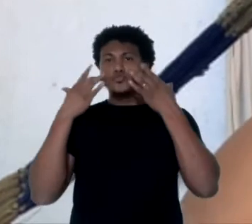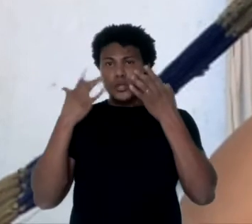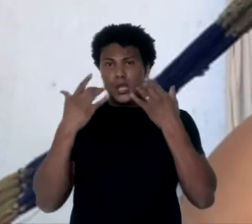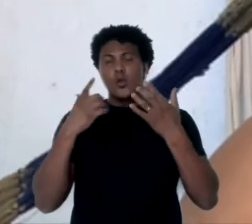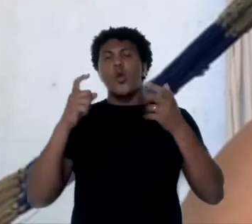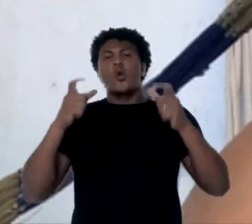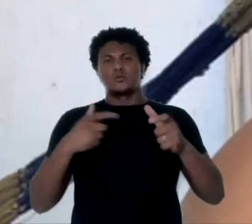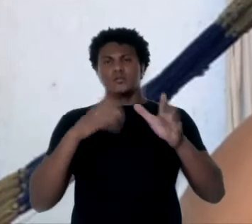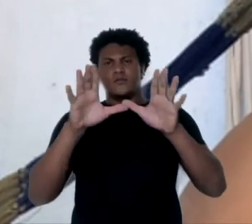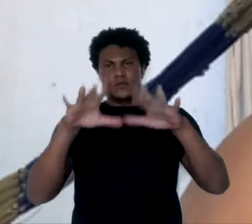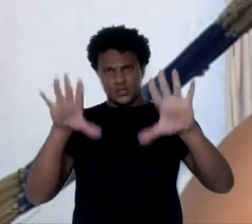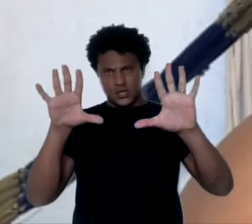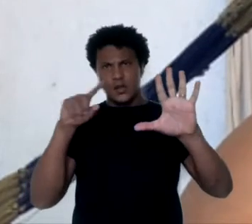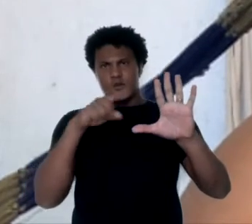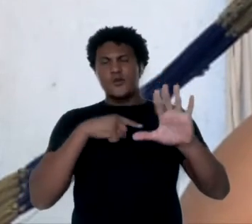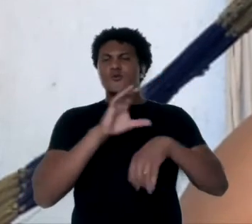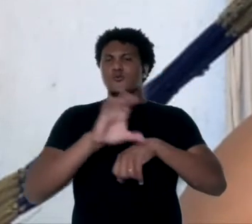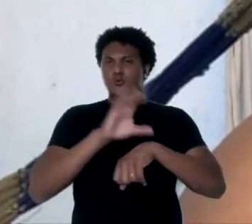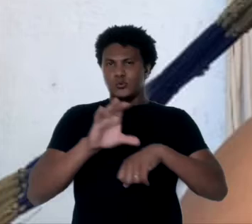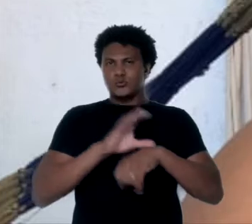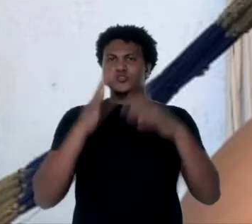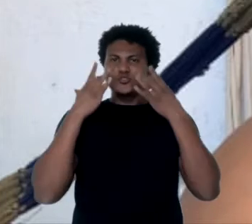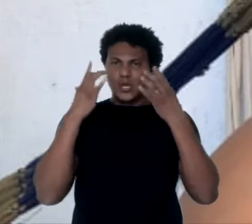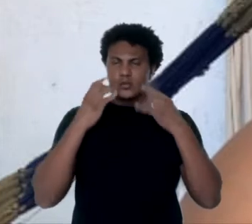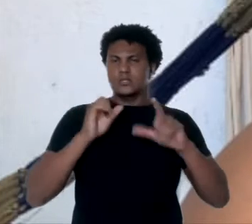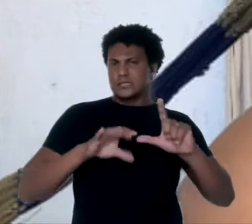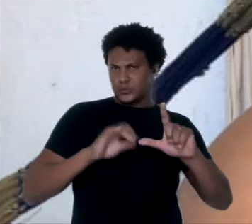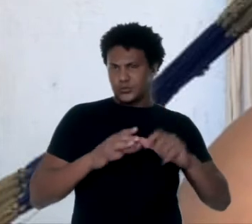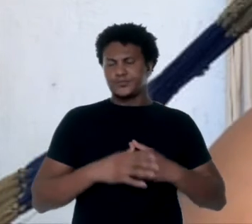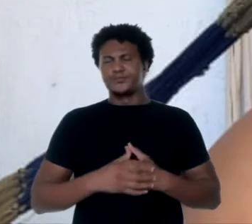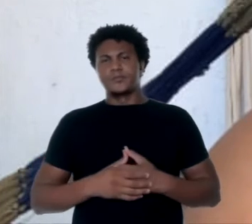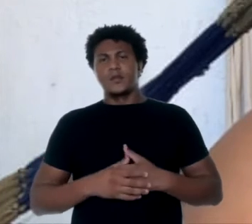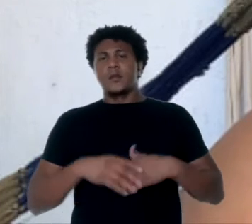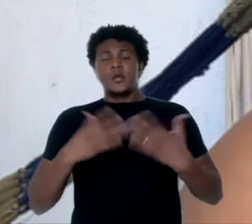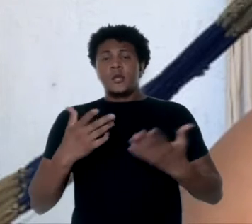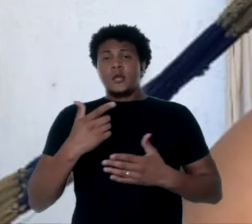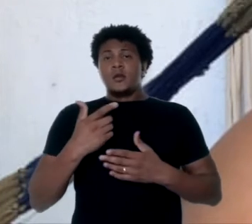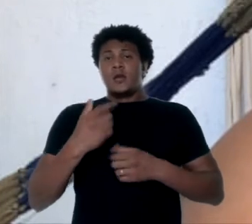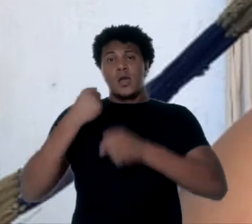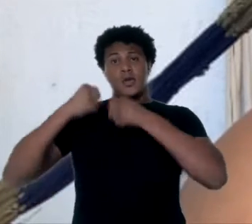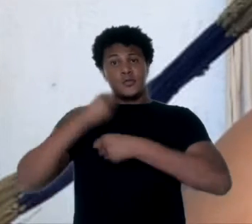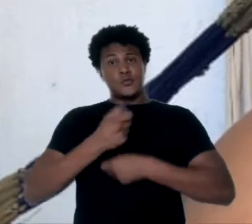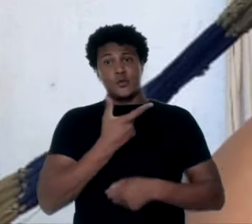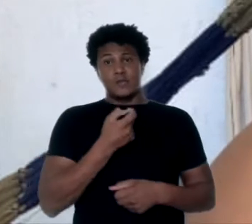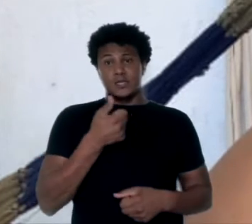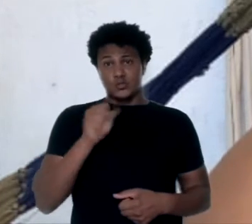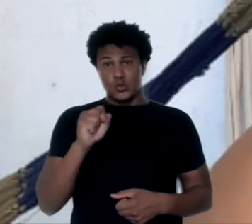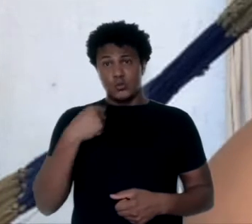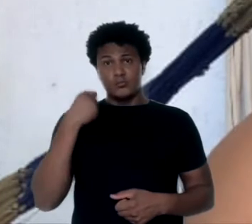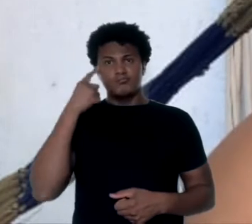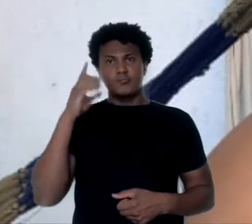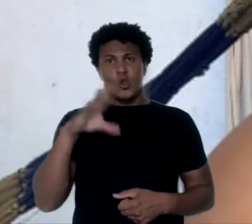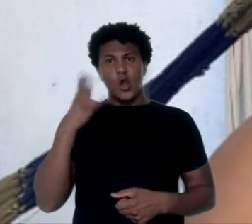teatro dentro da Universidade Federal do Ceará, no curso de teatro em licenciatura. E em 2018 eu tive a